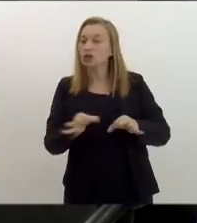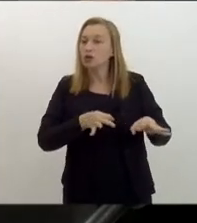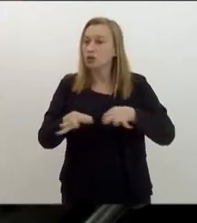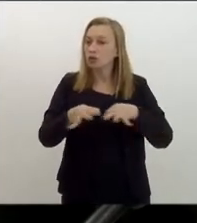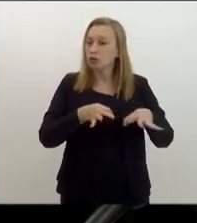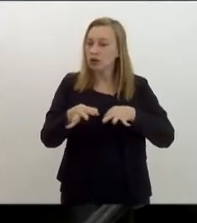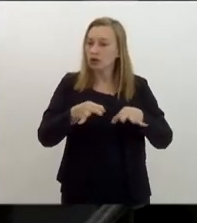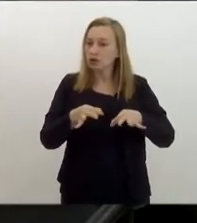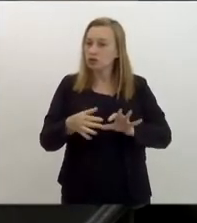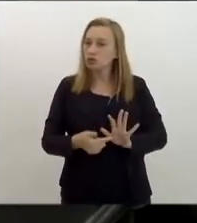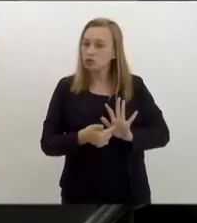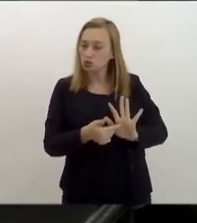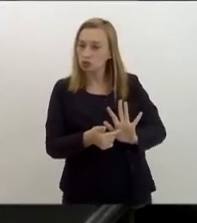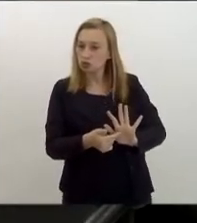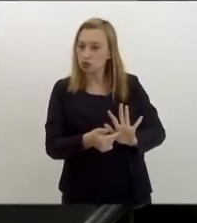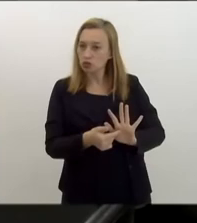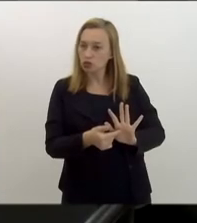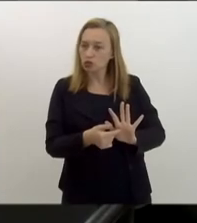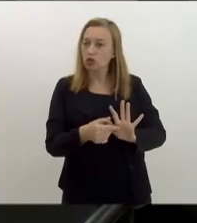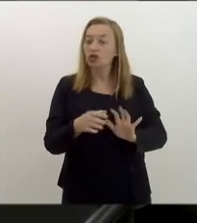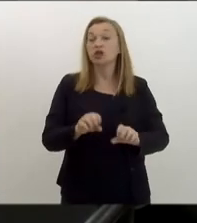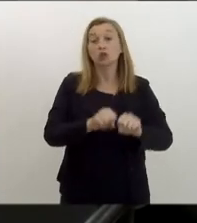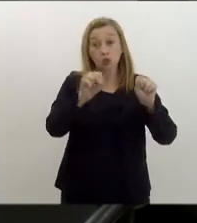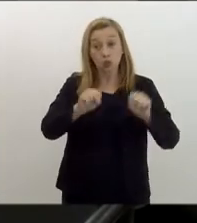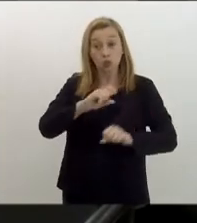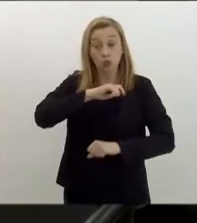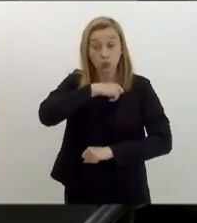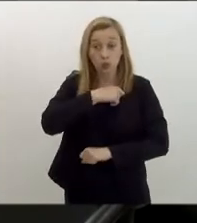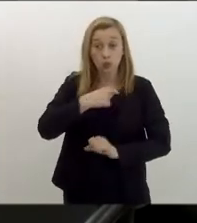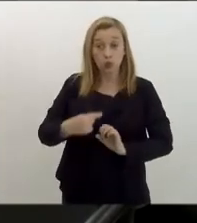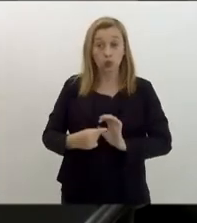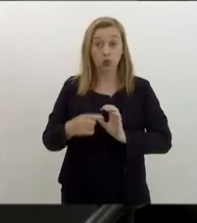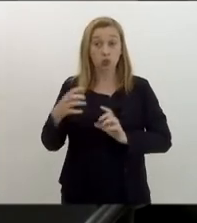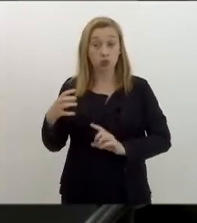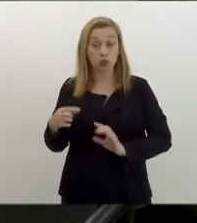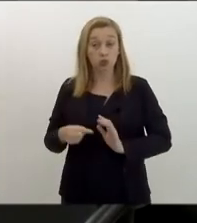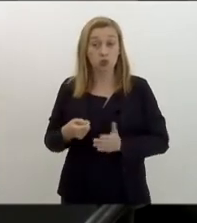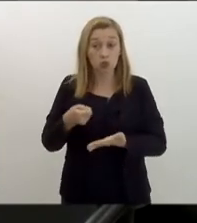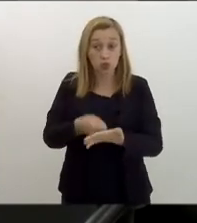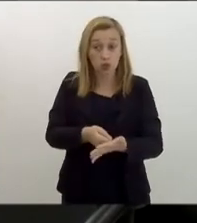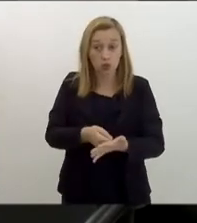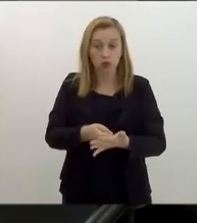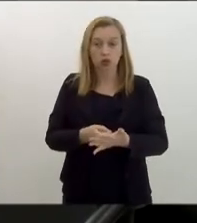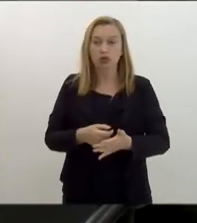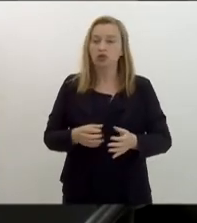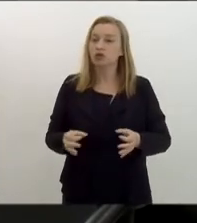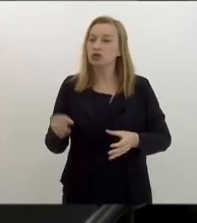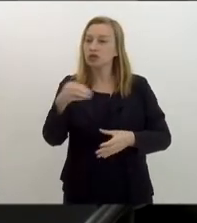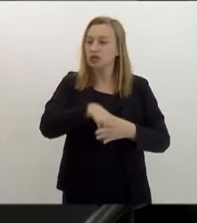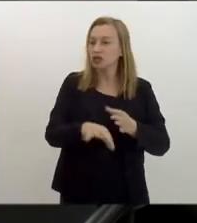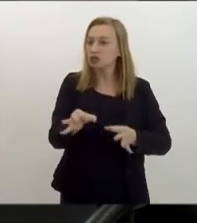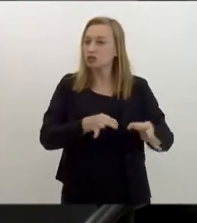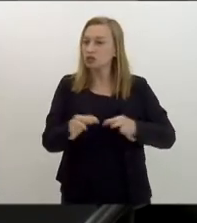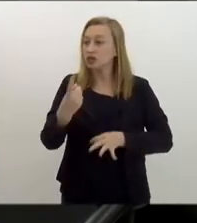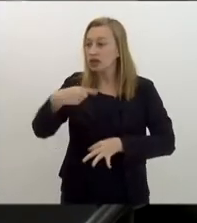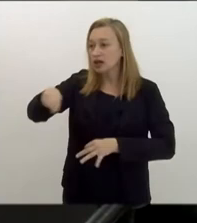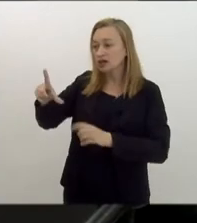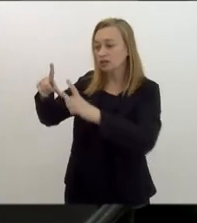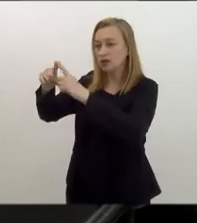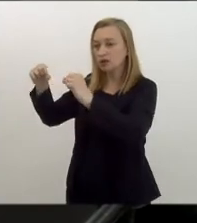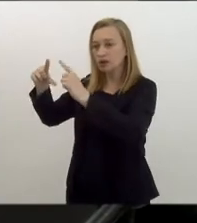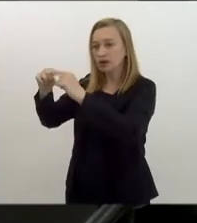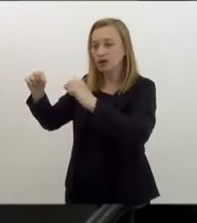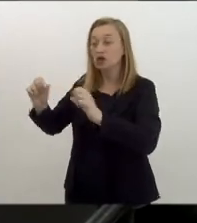nos coloca aqui no filme do que o regime nos impõe que nós colocamos no plano que está indo para Brasília